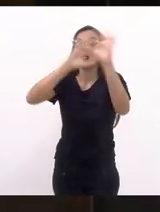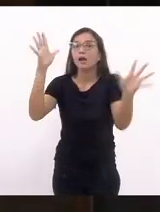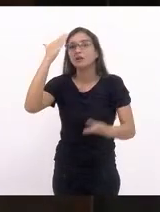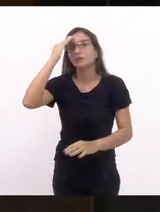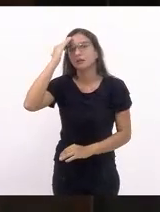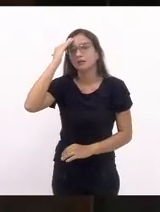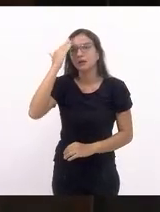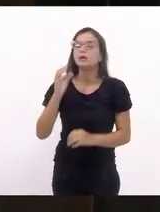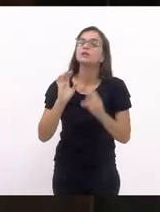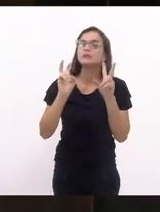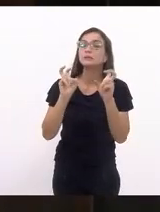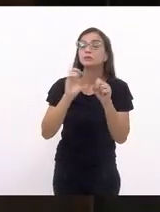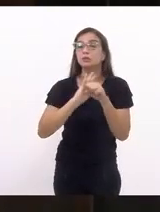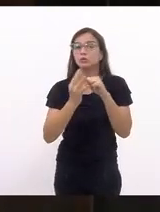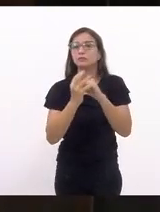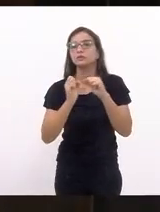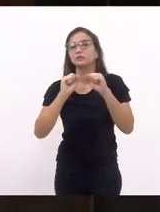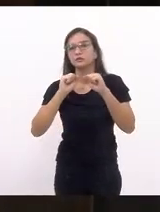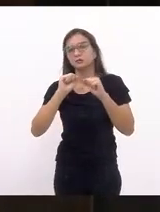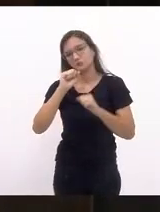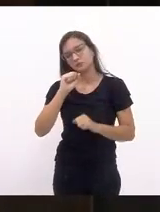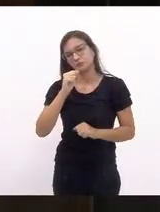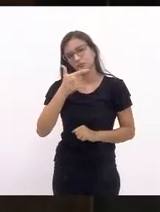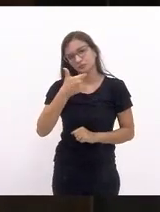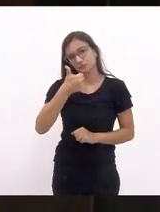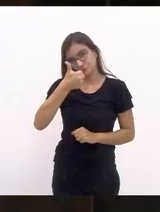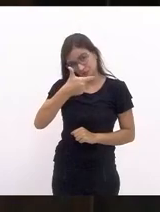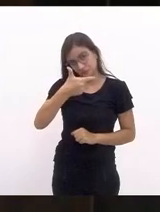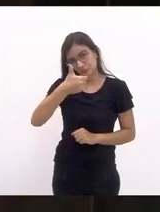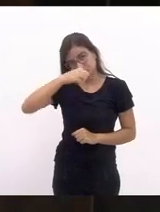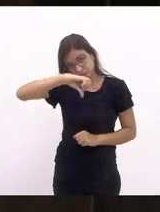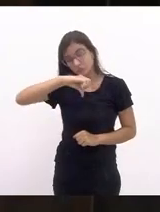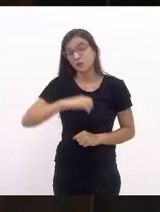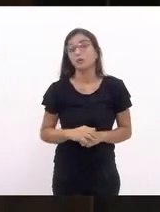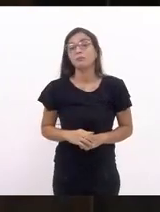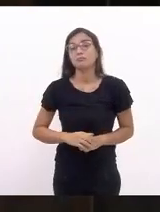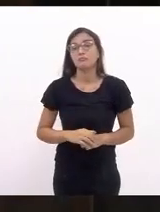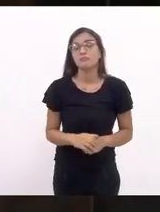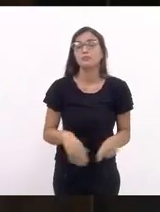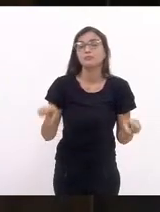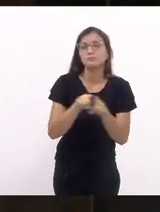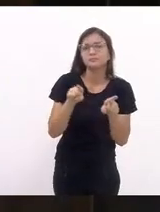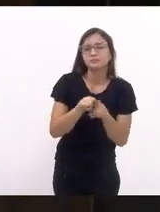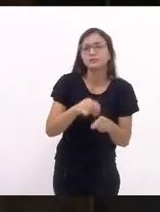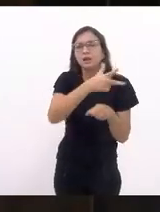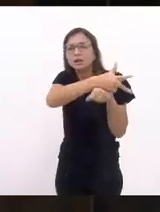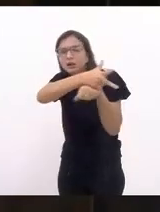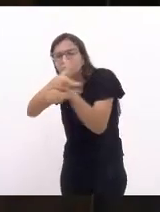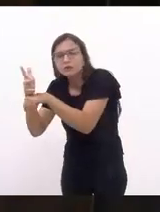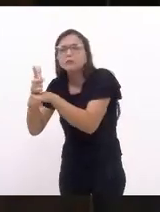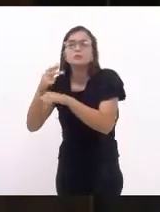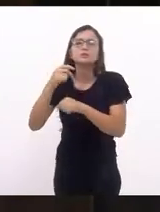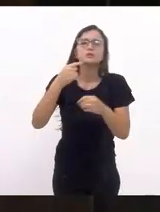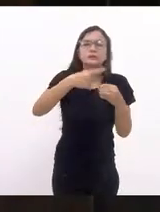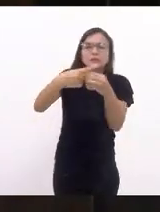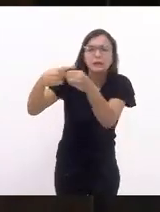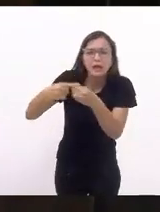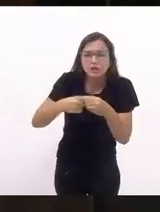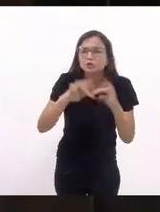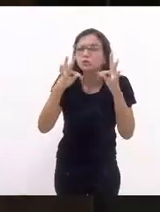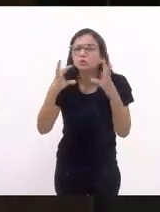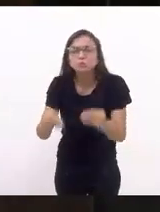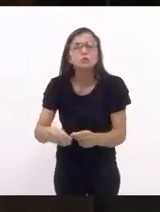dos debates gravamos o programa na estrada em vários municípios do Estado para mostrar a história economia e pontos turísticos